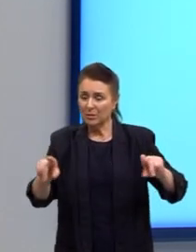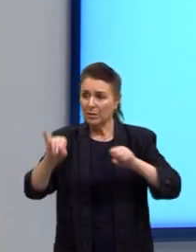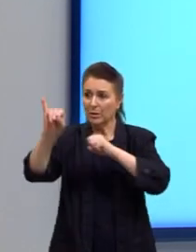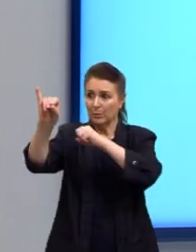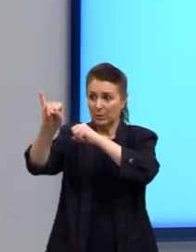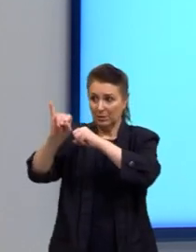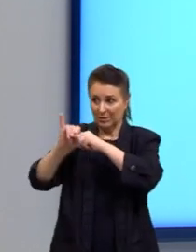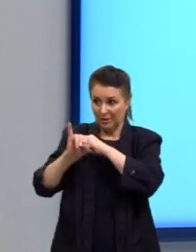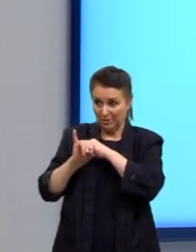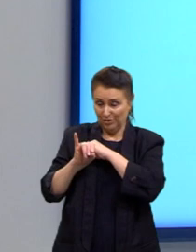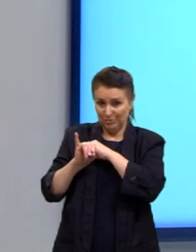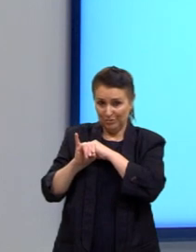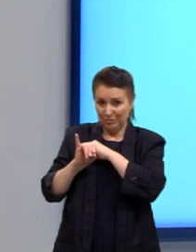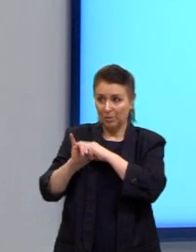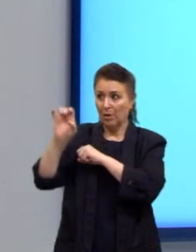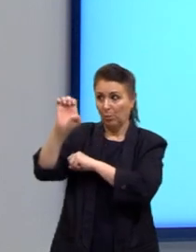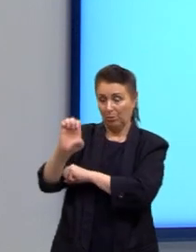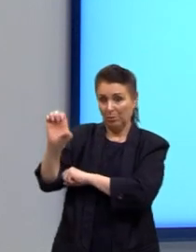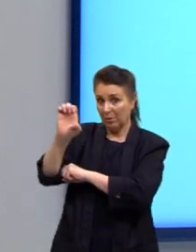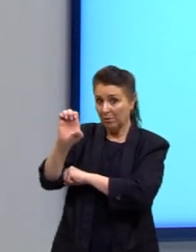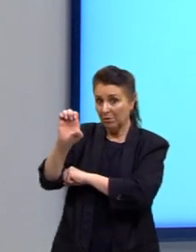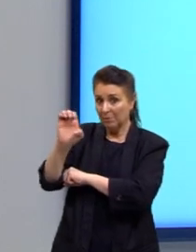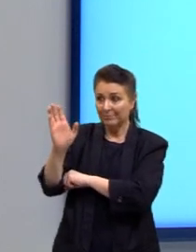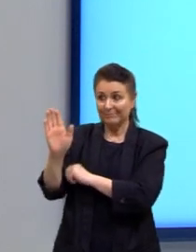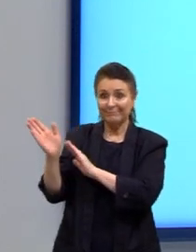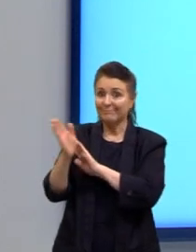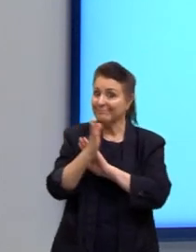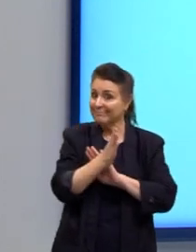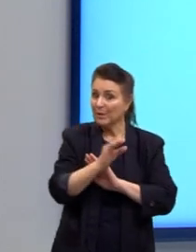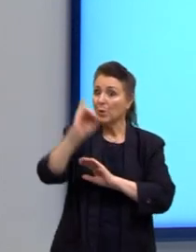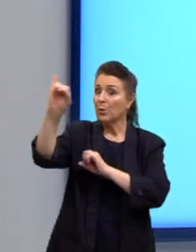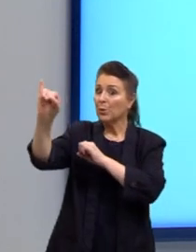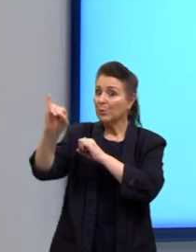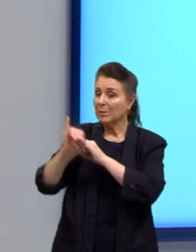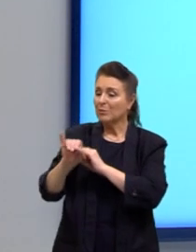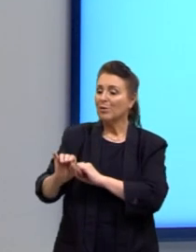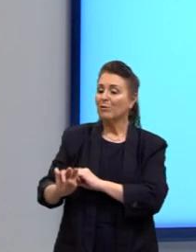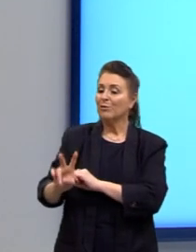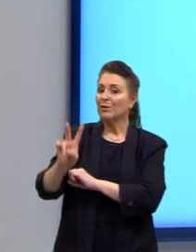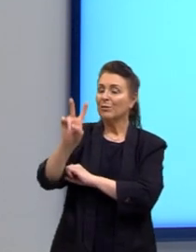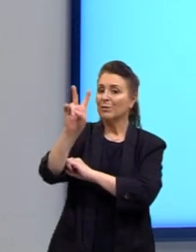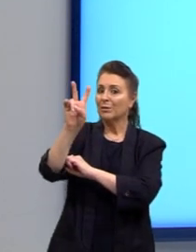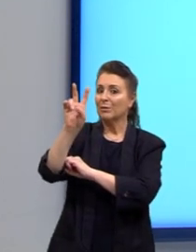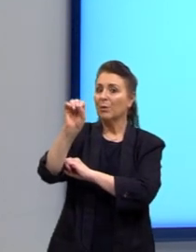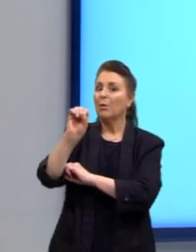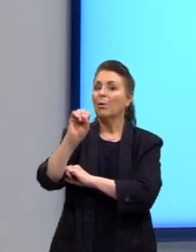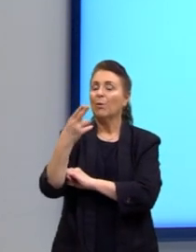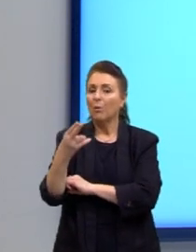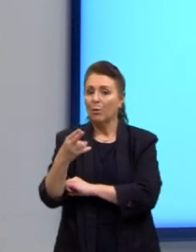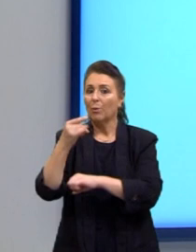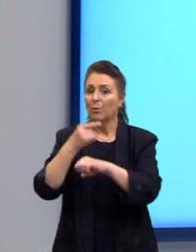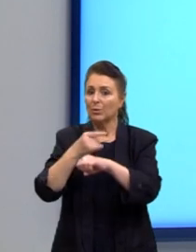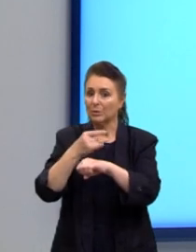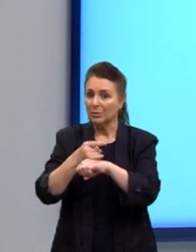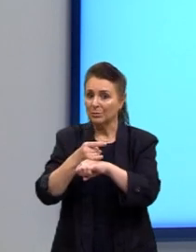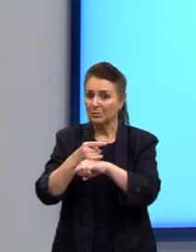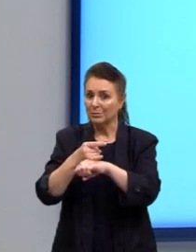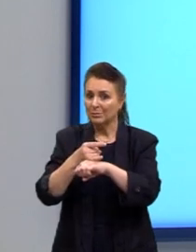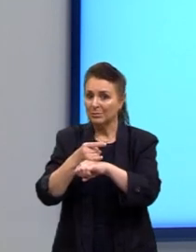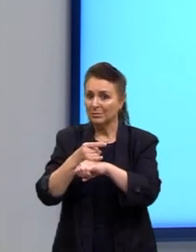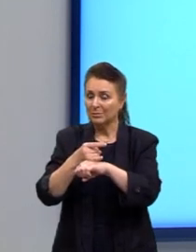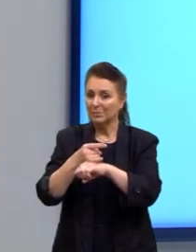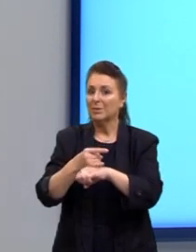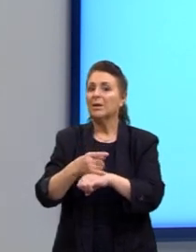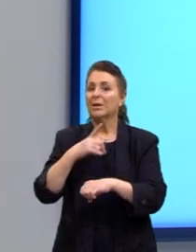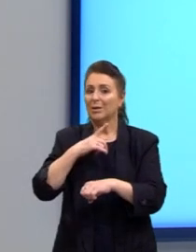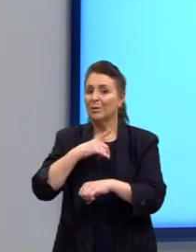ele é europeu ou esse Imigrante a venezuelano haitiano ou africano há algumas reflexões que a gente pode